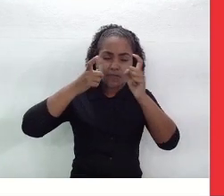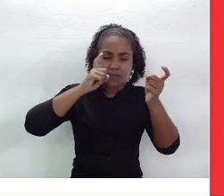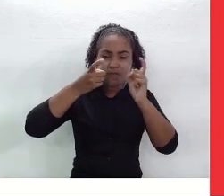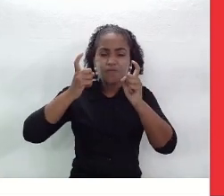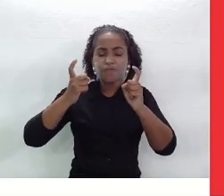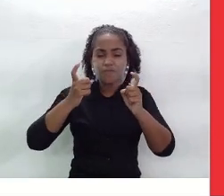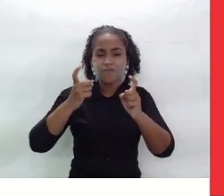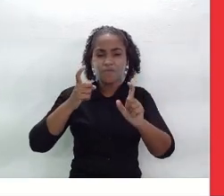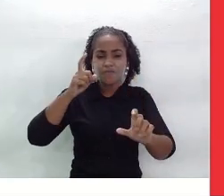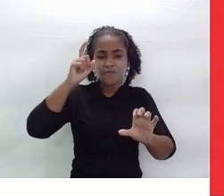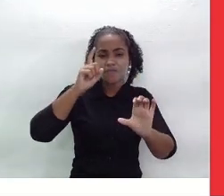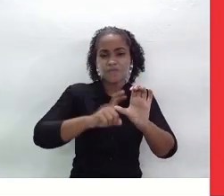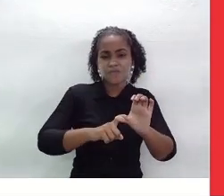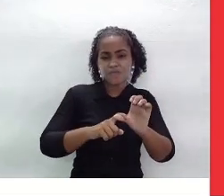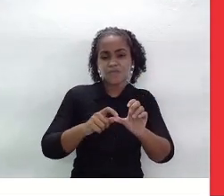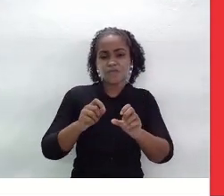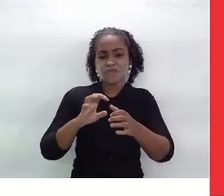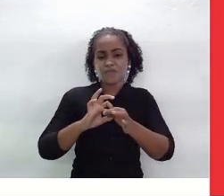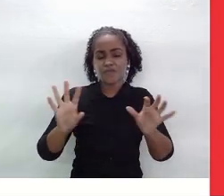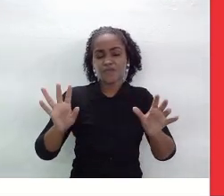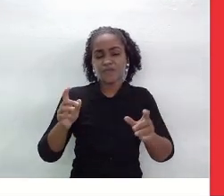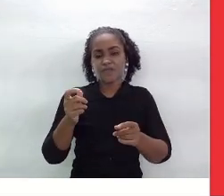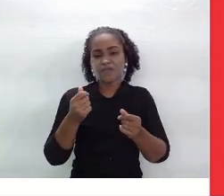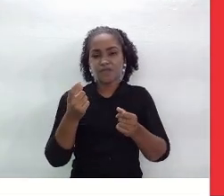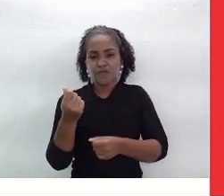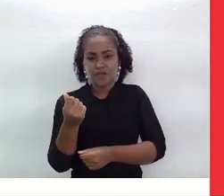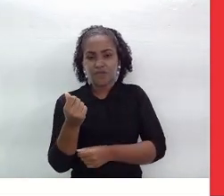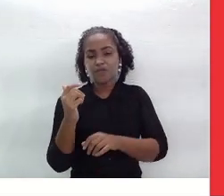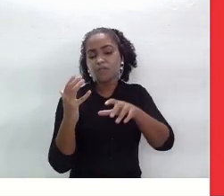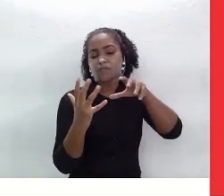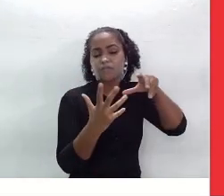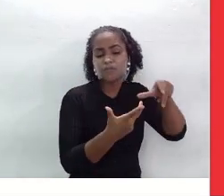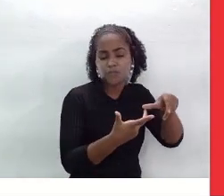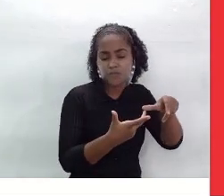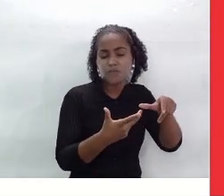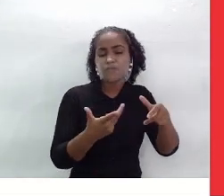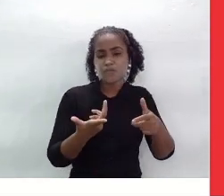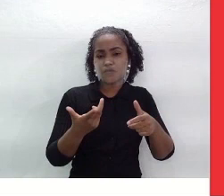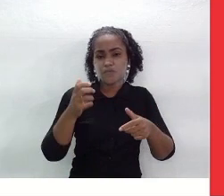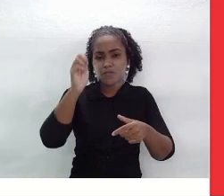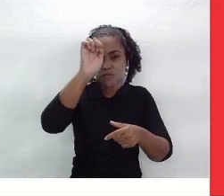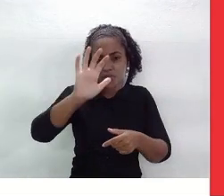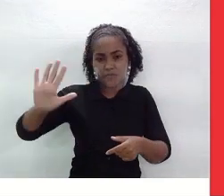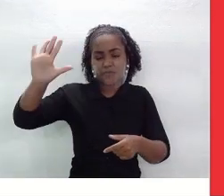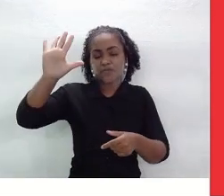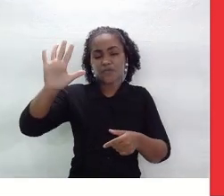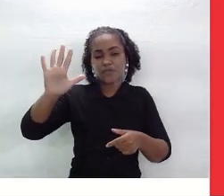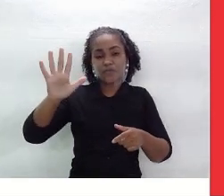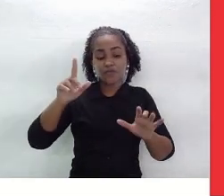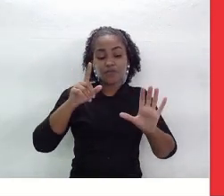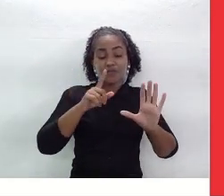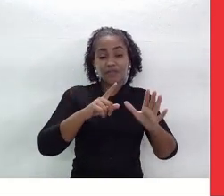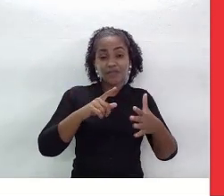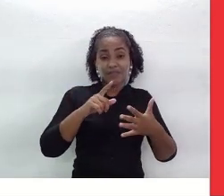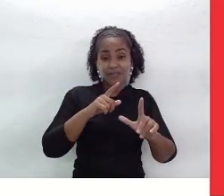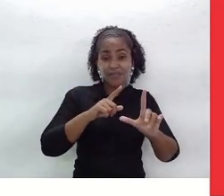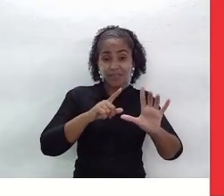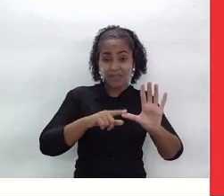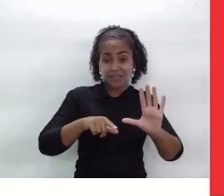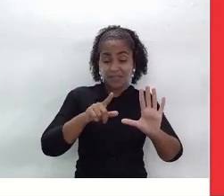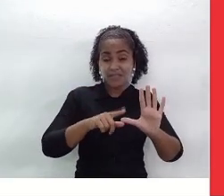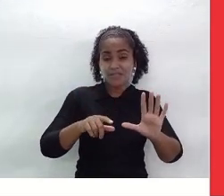da dependência financeira dos continentes do mundo em relação à Europa. E a letra E é a